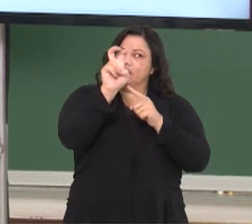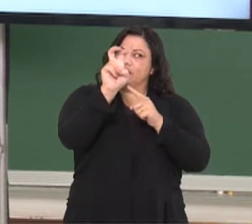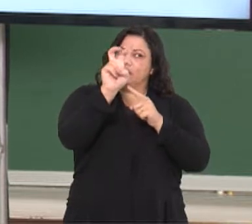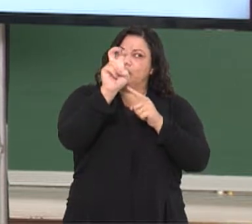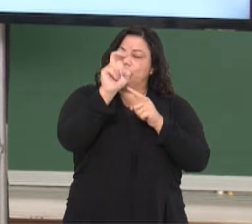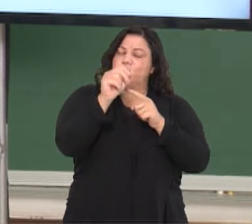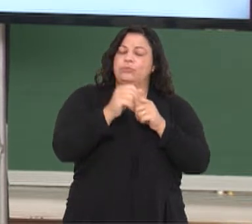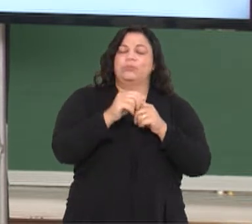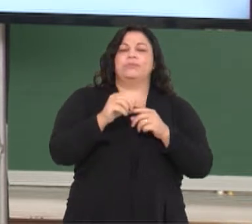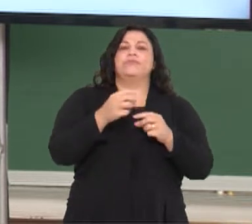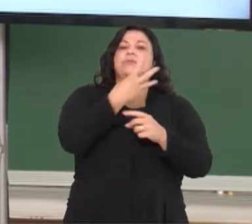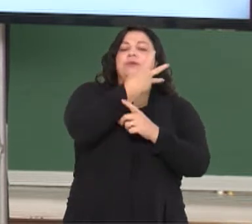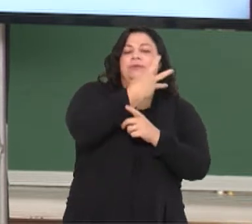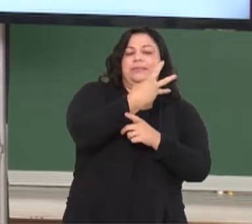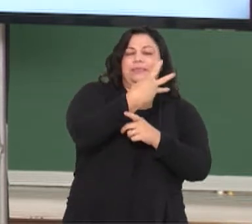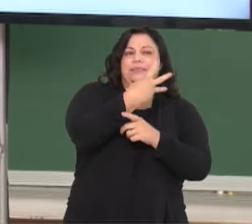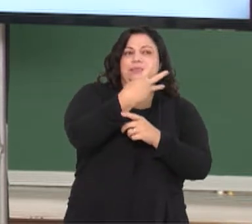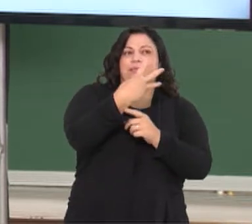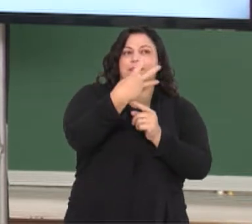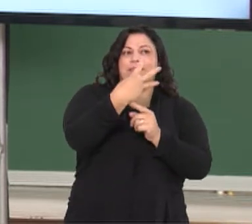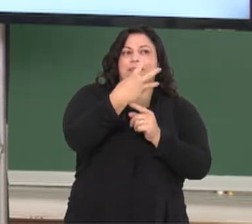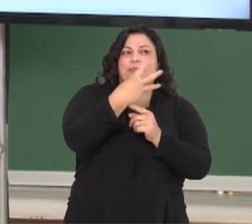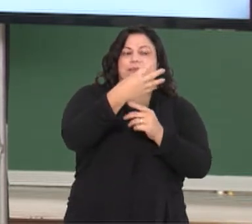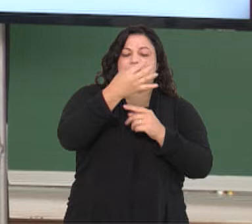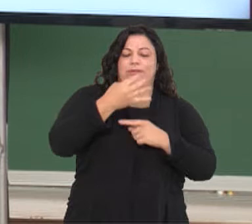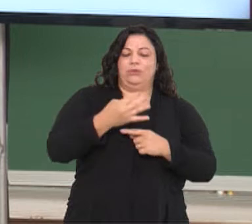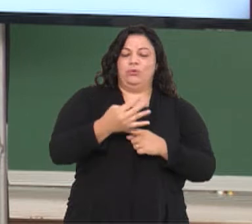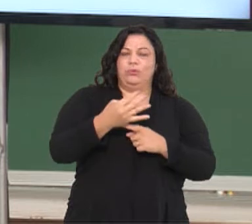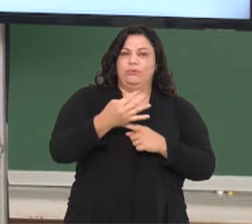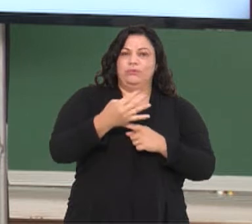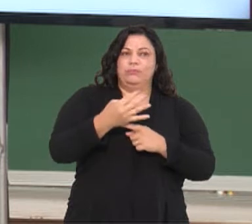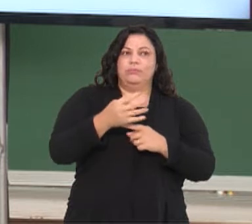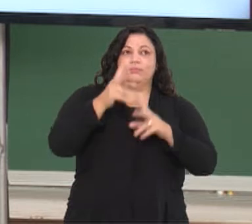tem o 3 e o 4. Como é c menos d, 3 menos 4.